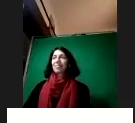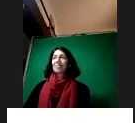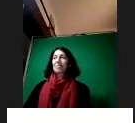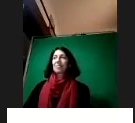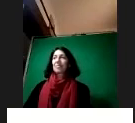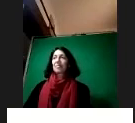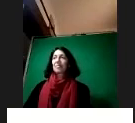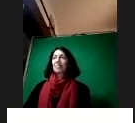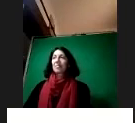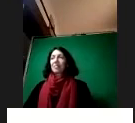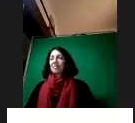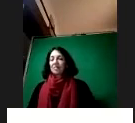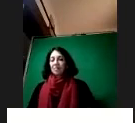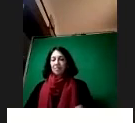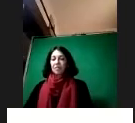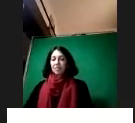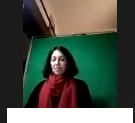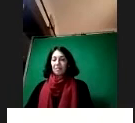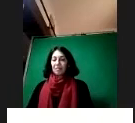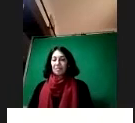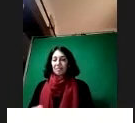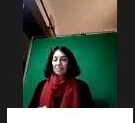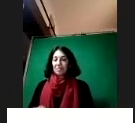algumas etapas do processo de